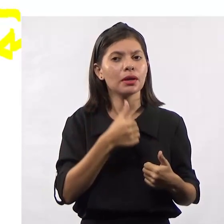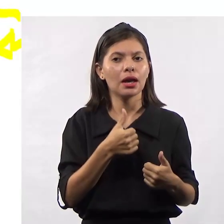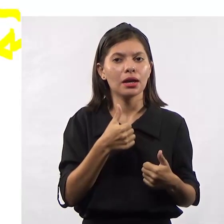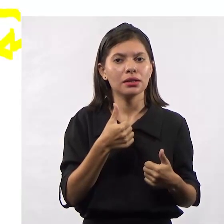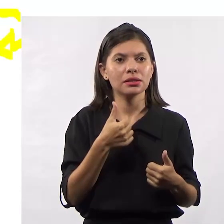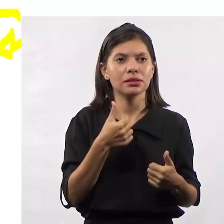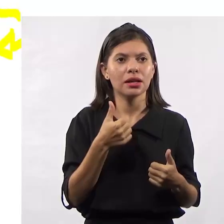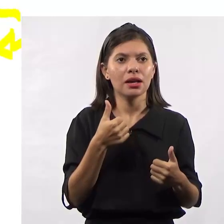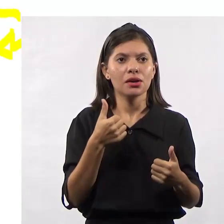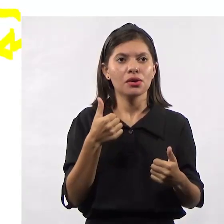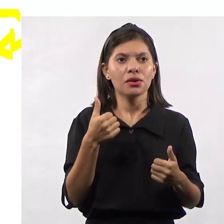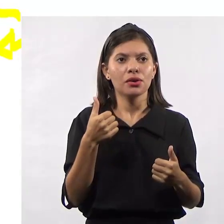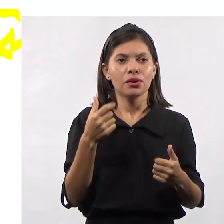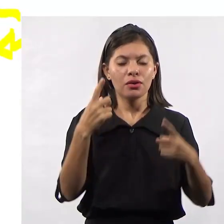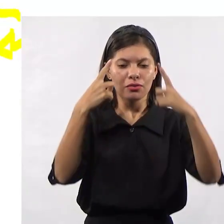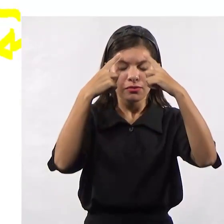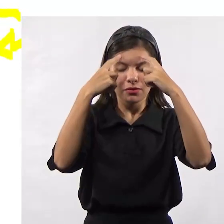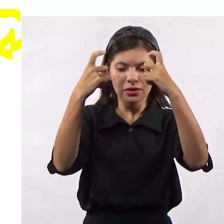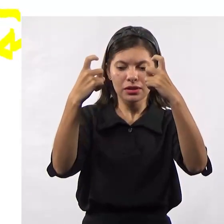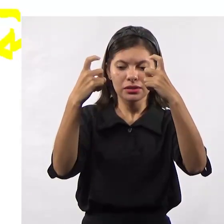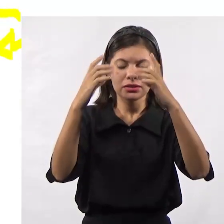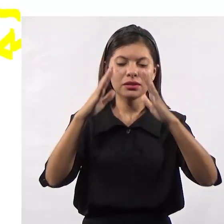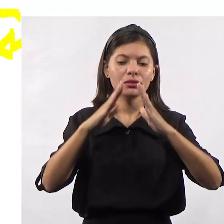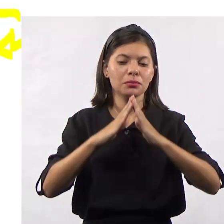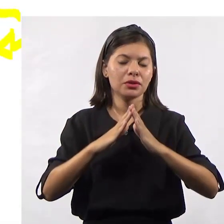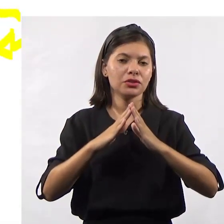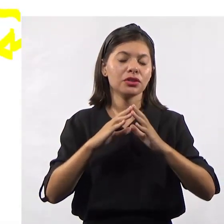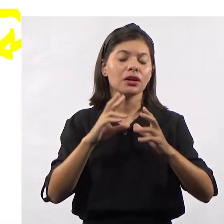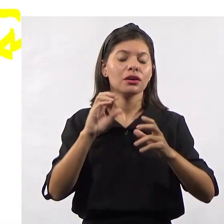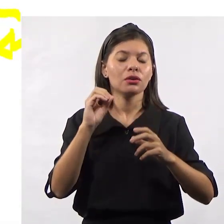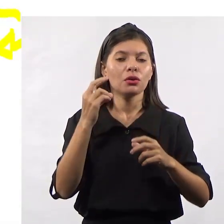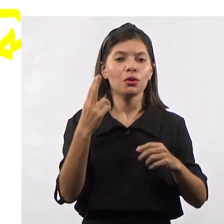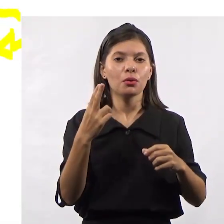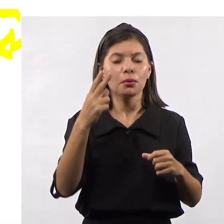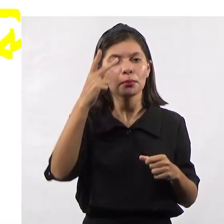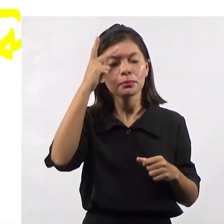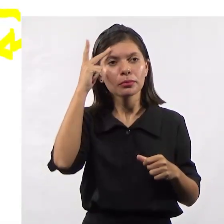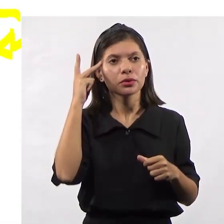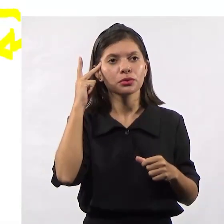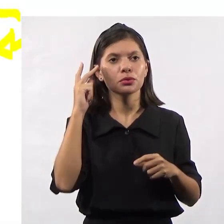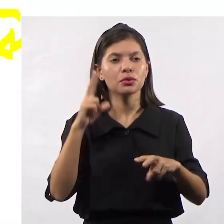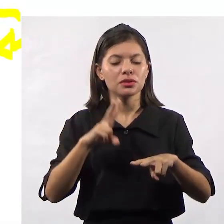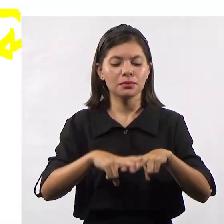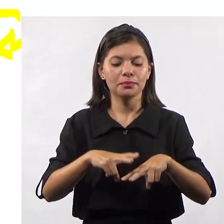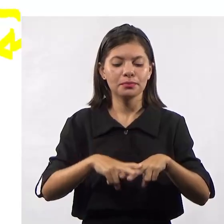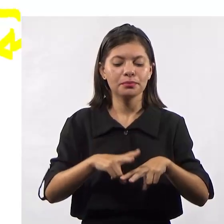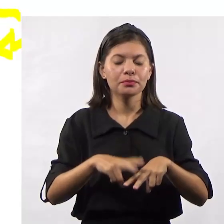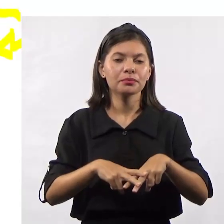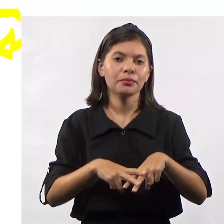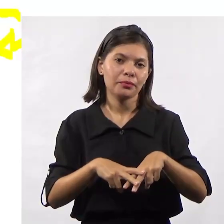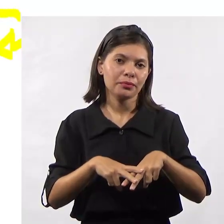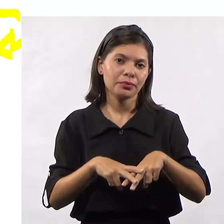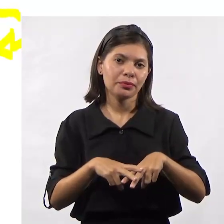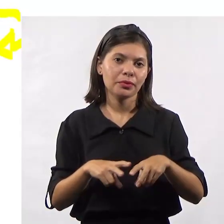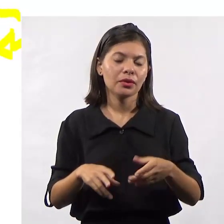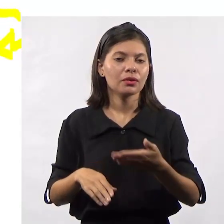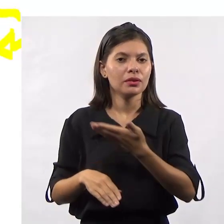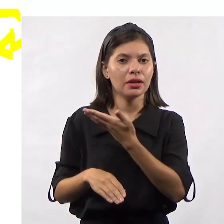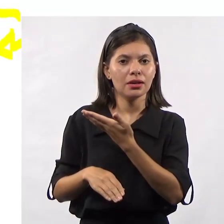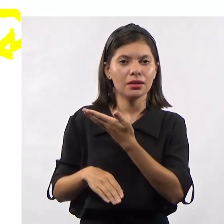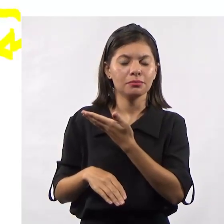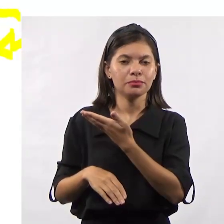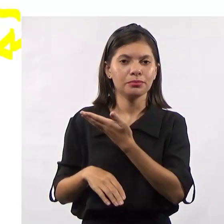mulheres vítimas de violência doméstica ou de pessoas oriundas do sistema prisional, né? Olha aí.